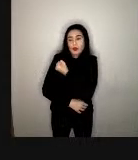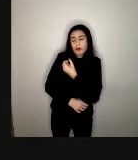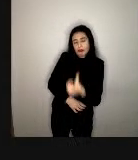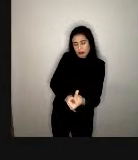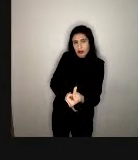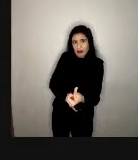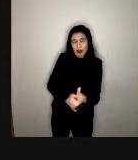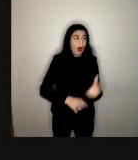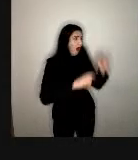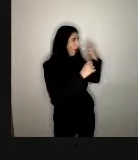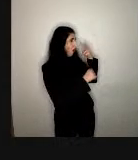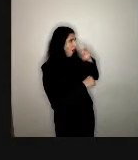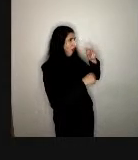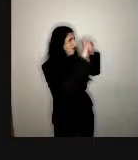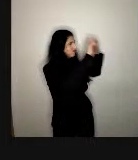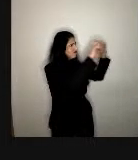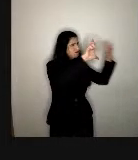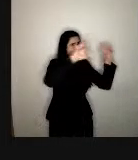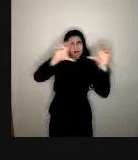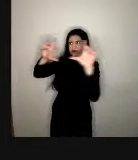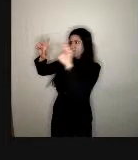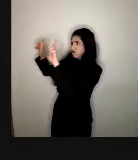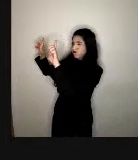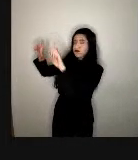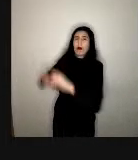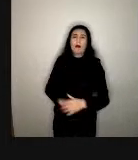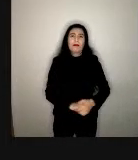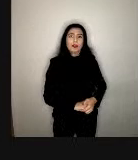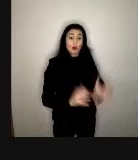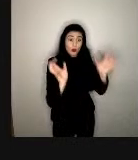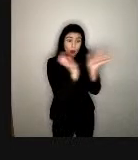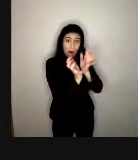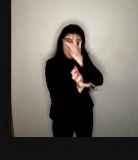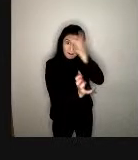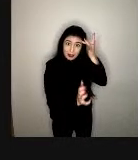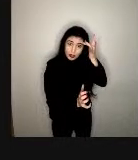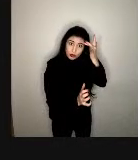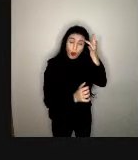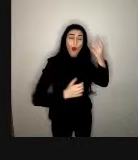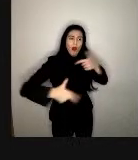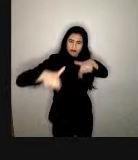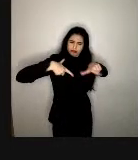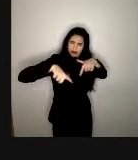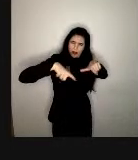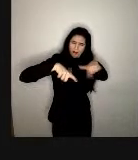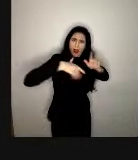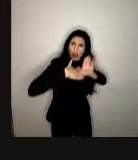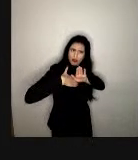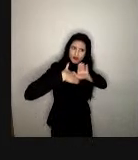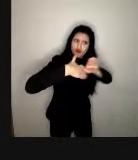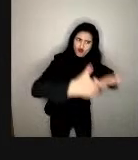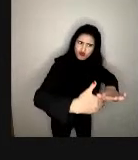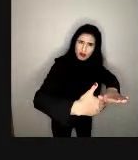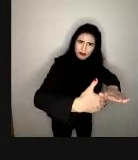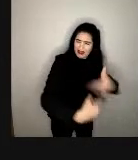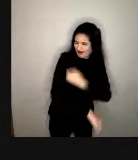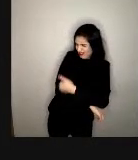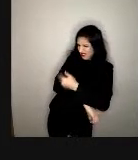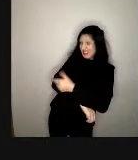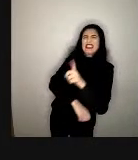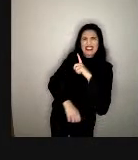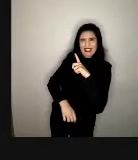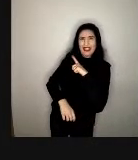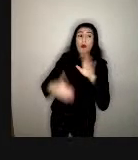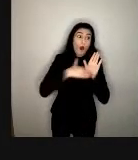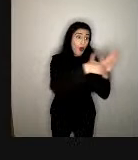lá, fica com monitores, com um grupo de monitoras bem treinadas, estão lá para receber as pessoas. Mas